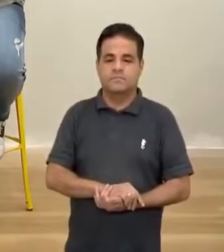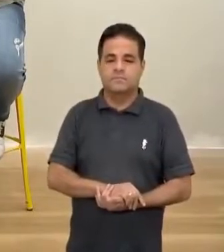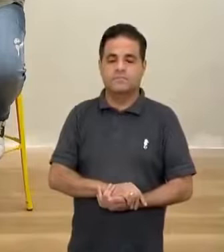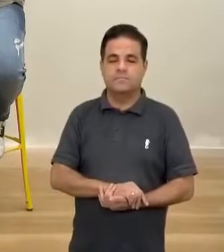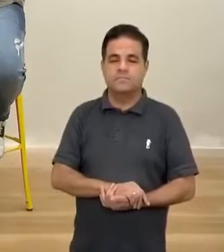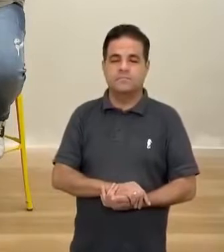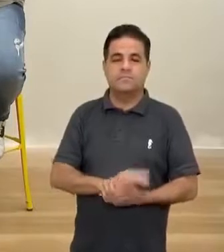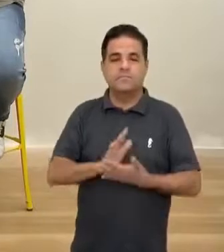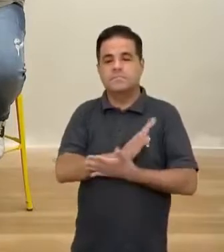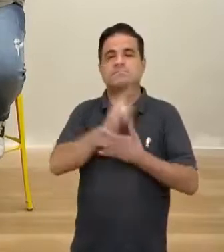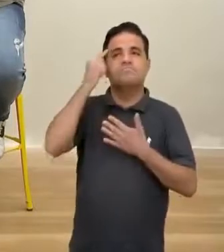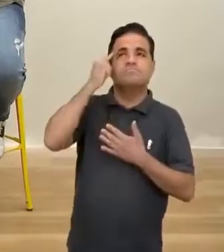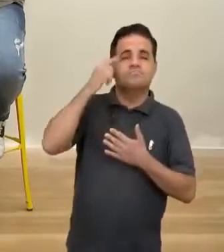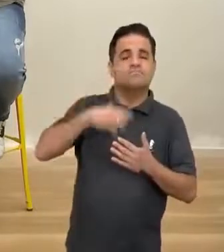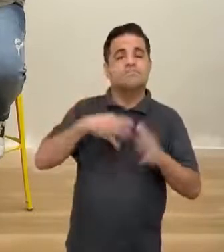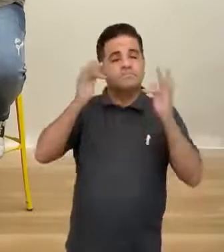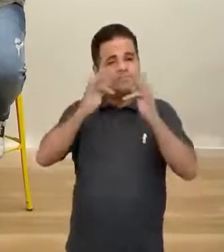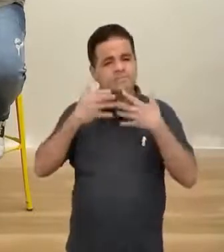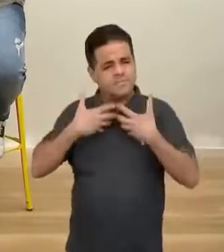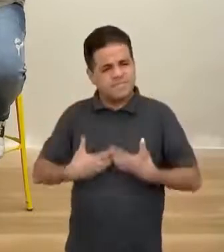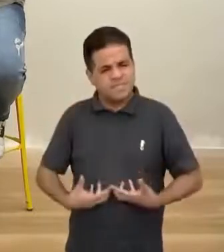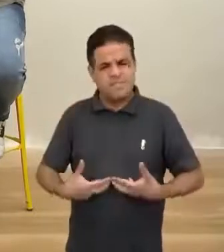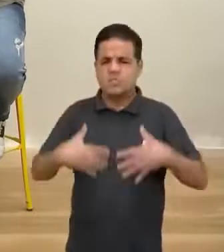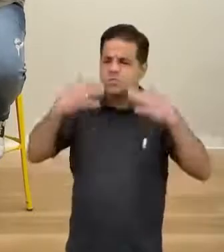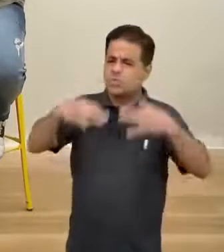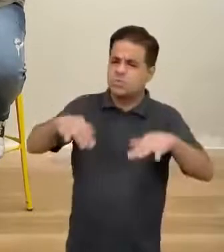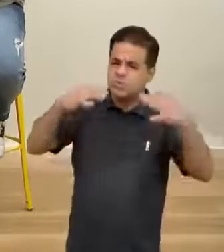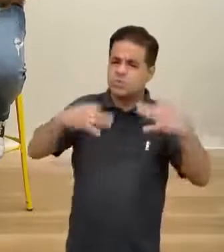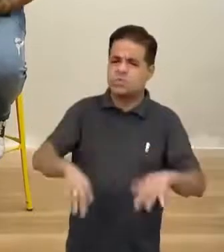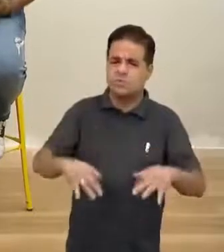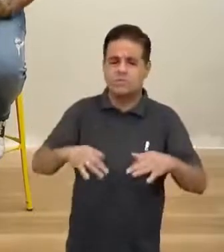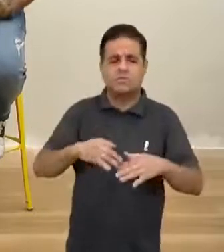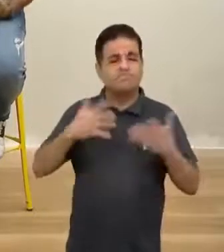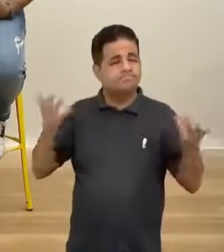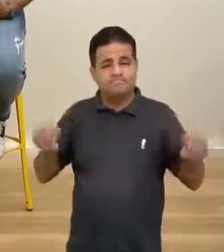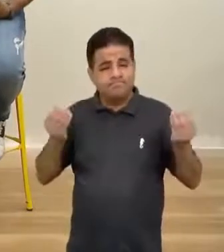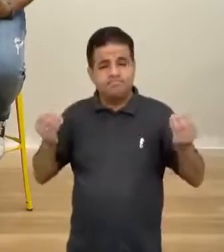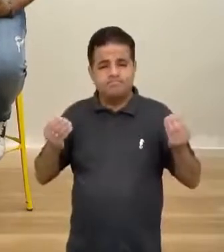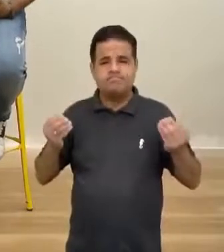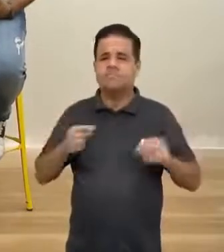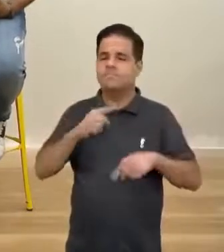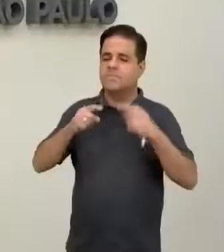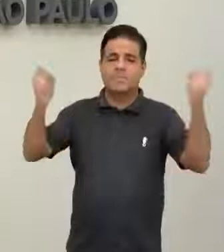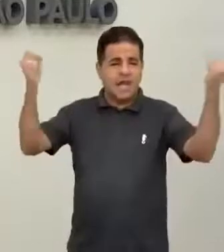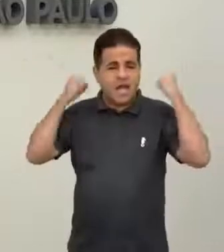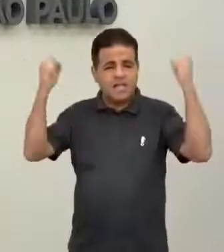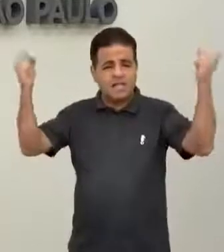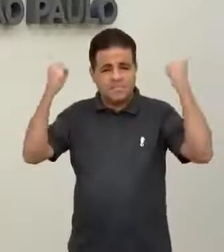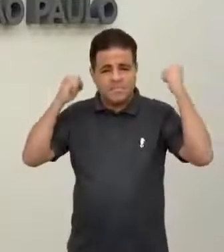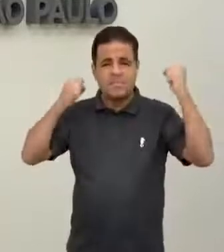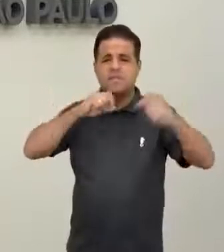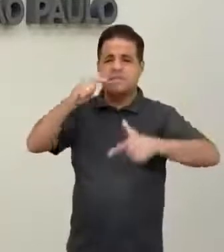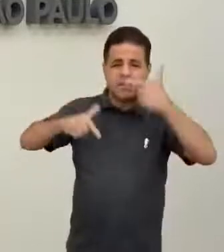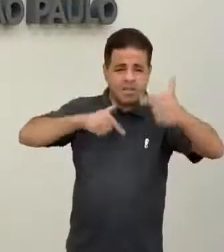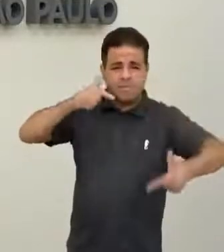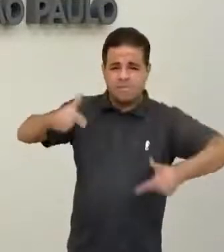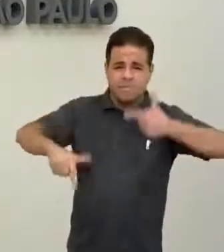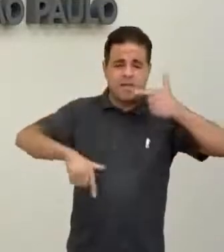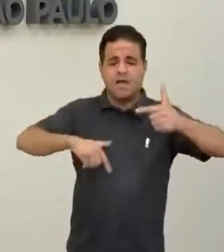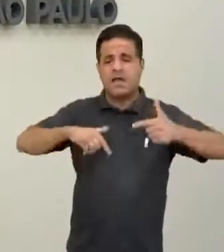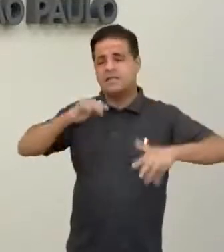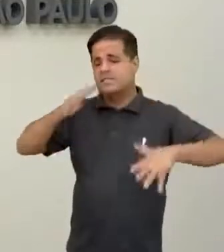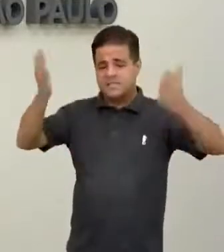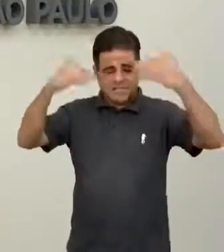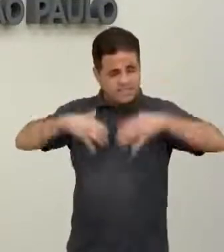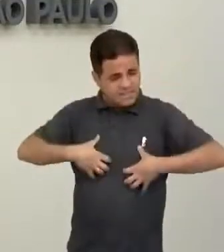ficar sem ser lidos. Muita dor. Muito cansado, muita dor. Depois da academia, depois de muito trabalho, né? Às vezes a gente